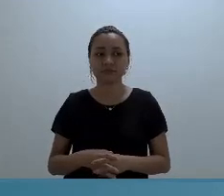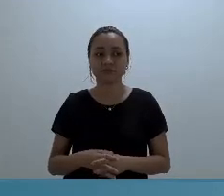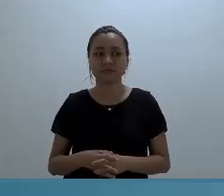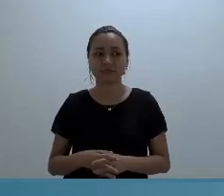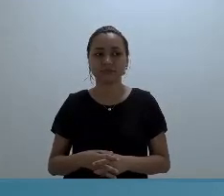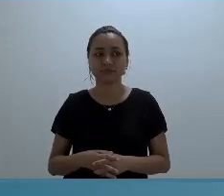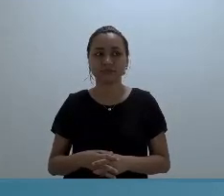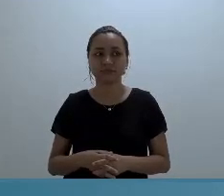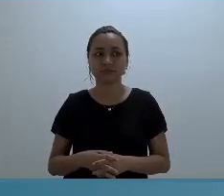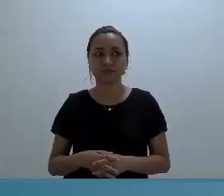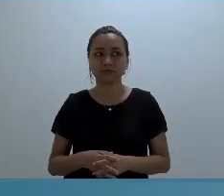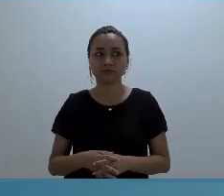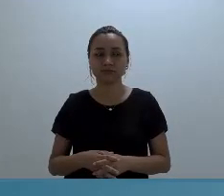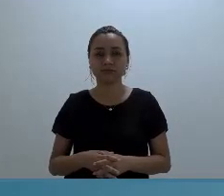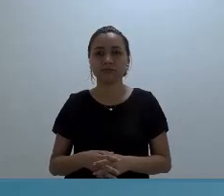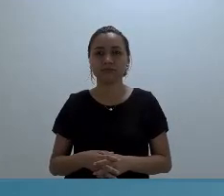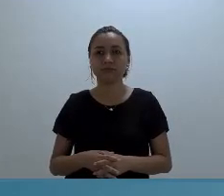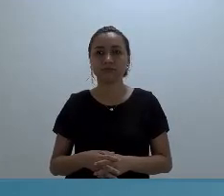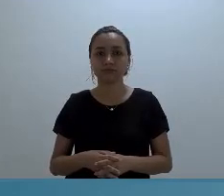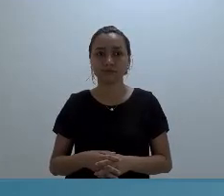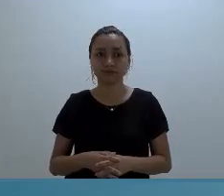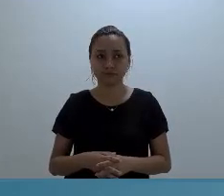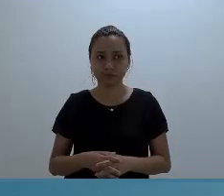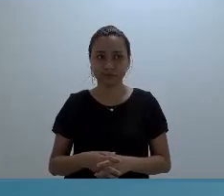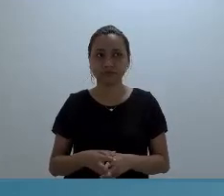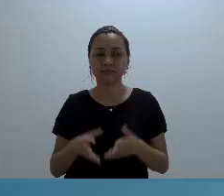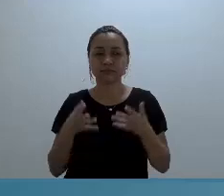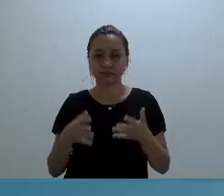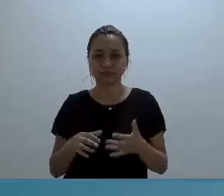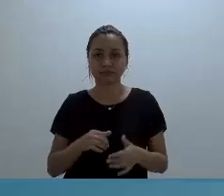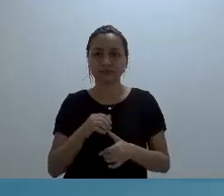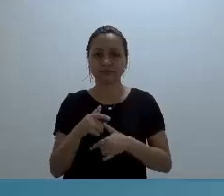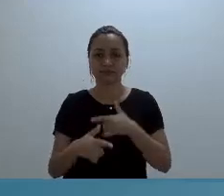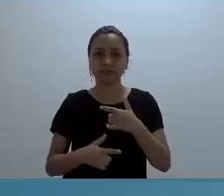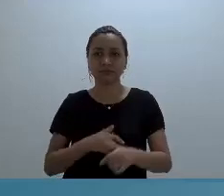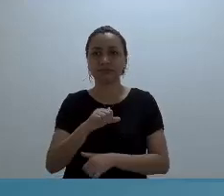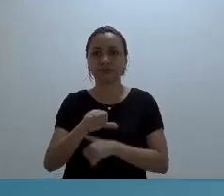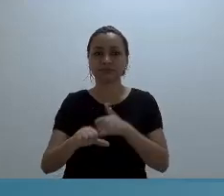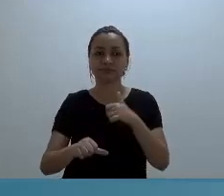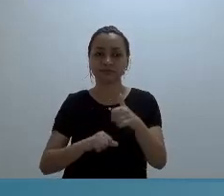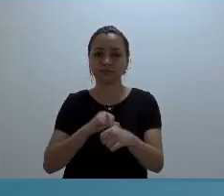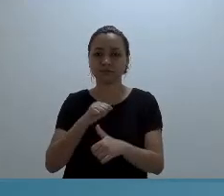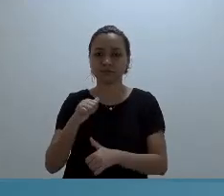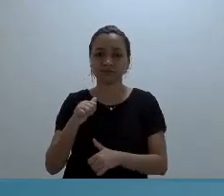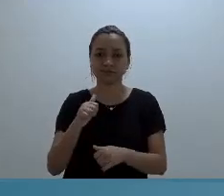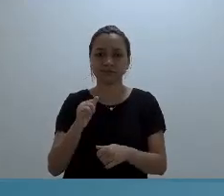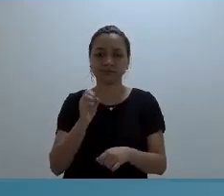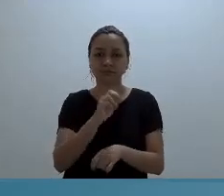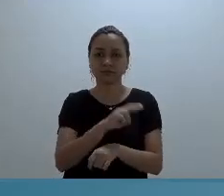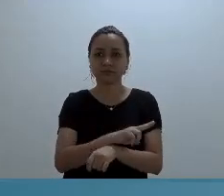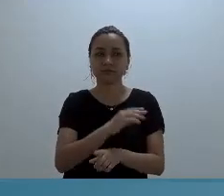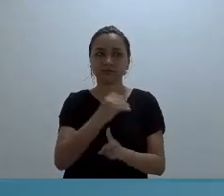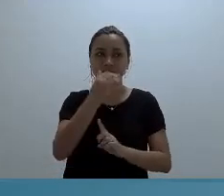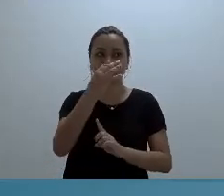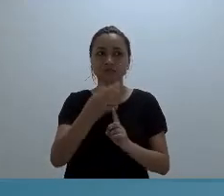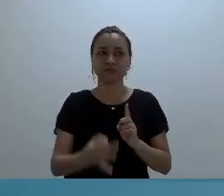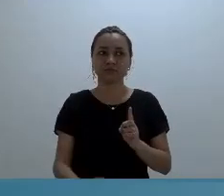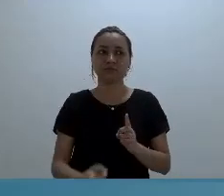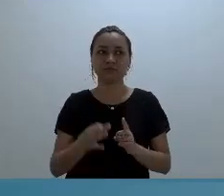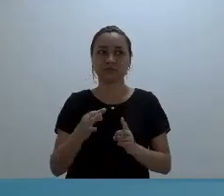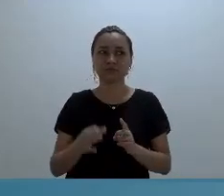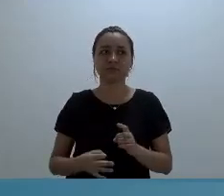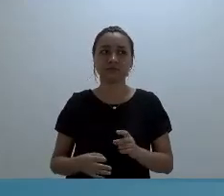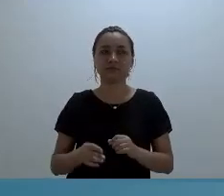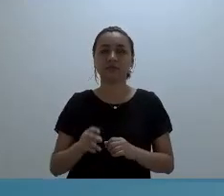concorrer recente promoção pelo critério de antiguidade. Todos os magistrados cuja execução foram indeferidas observaram